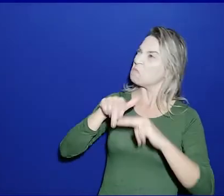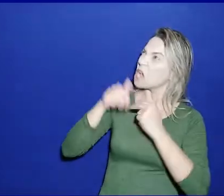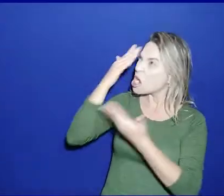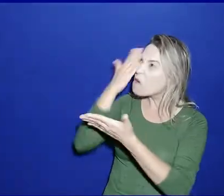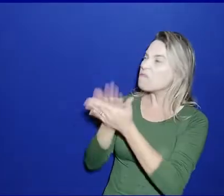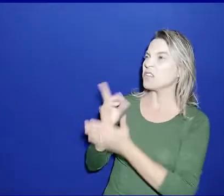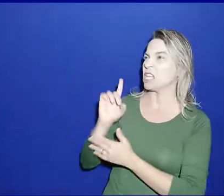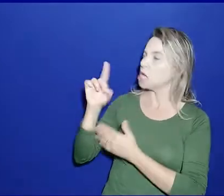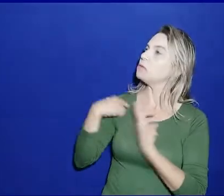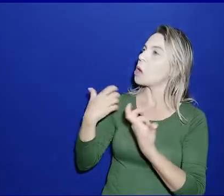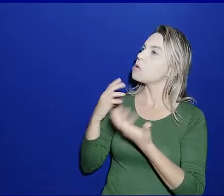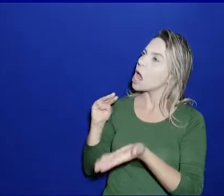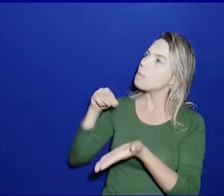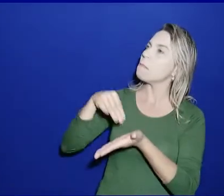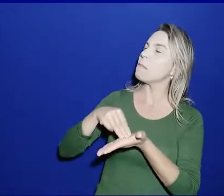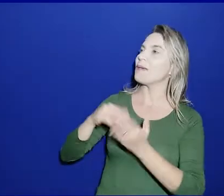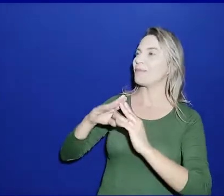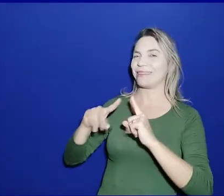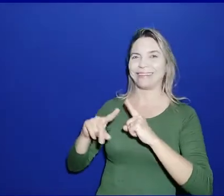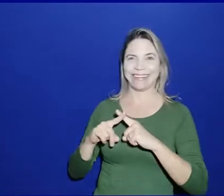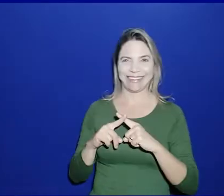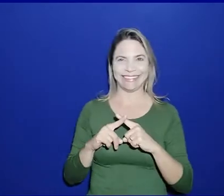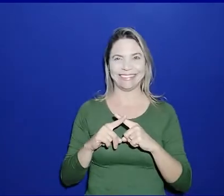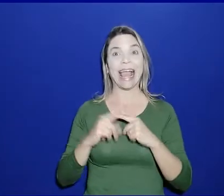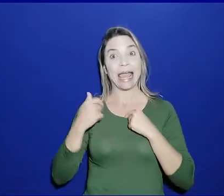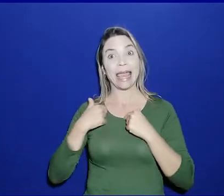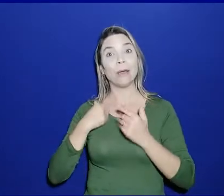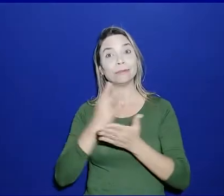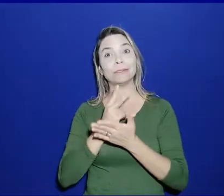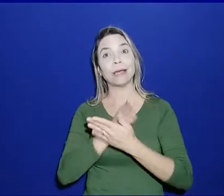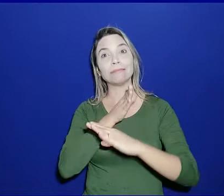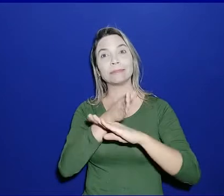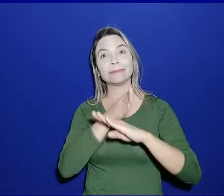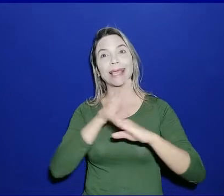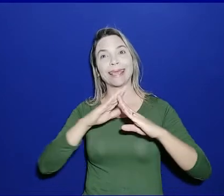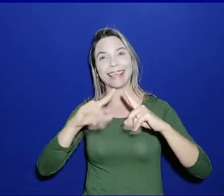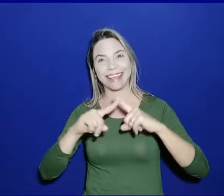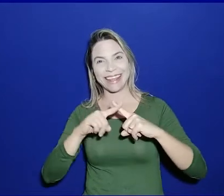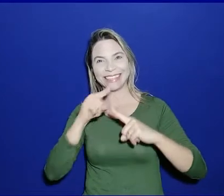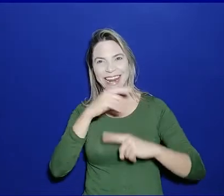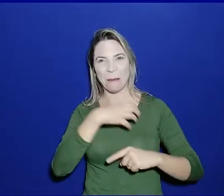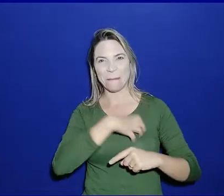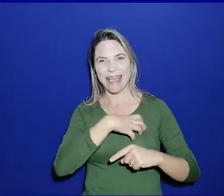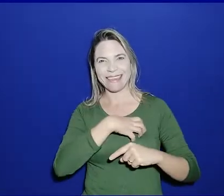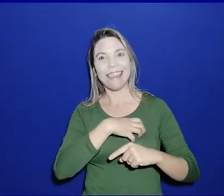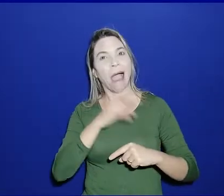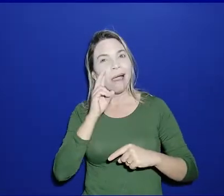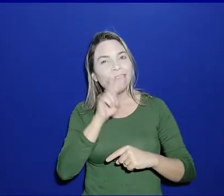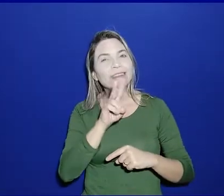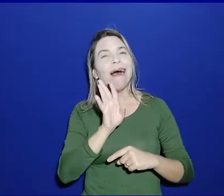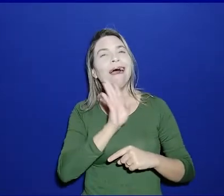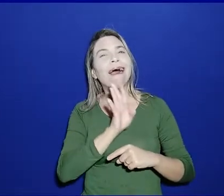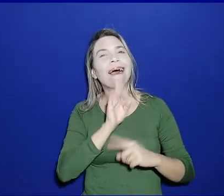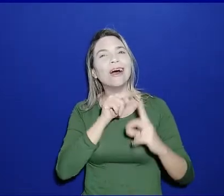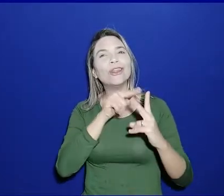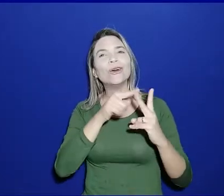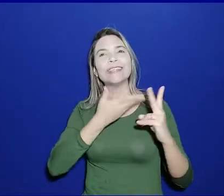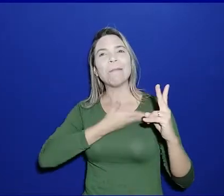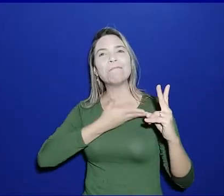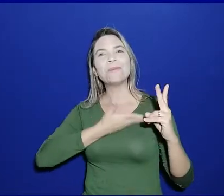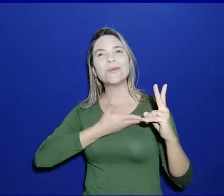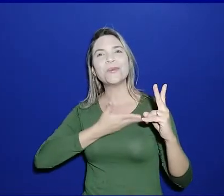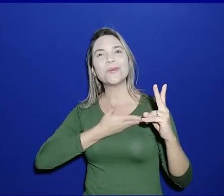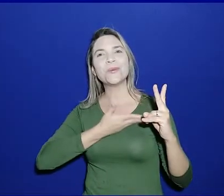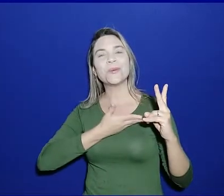também quero me tornar membro dessa igreja. Ainda hoje, quando retorno àquela amada igreja, eu vejo lá esses dois